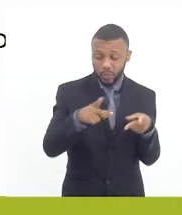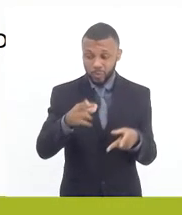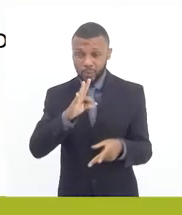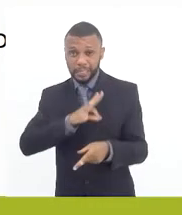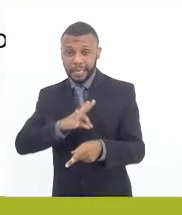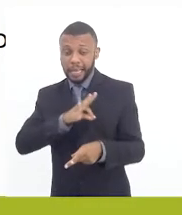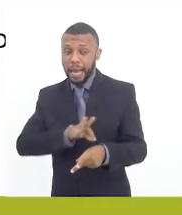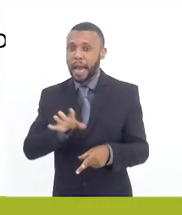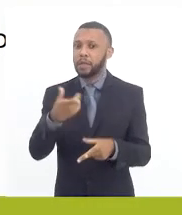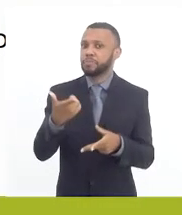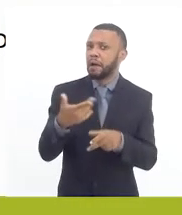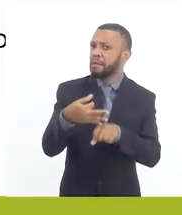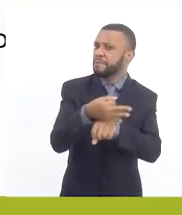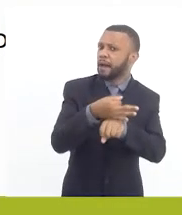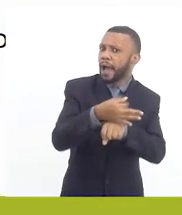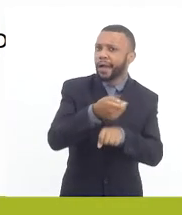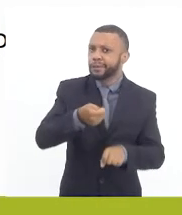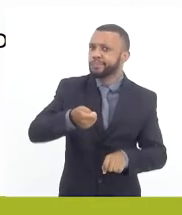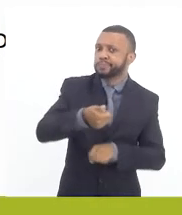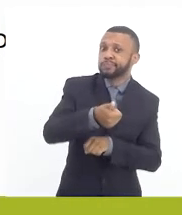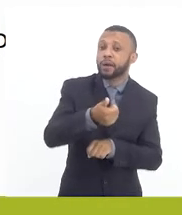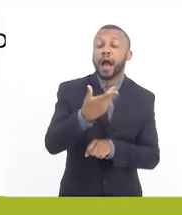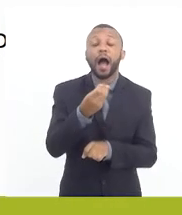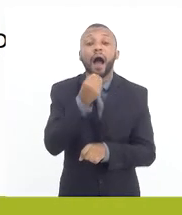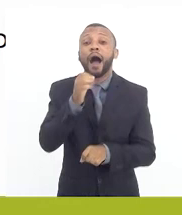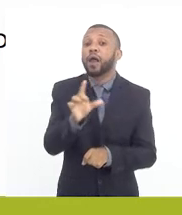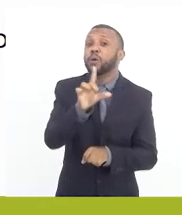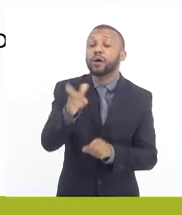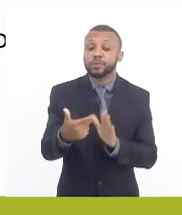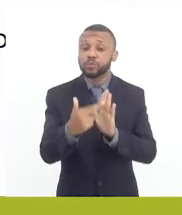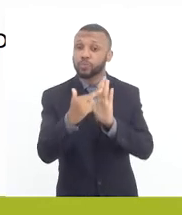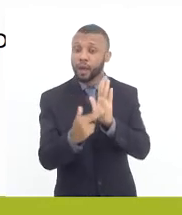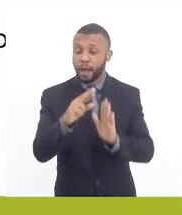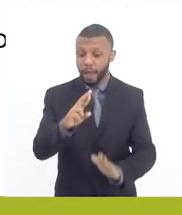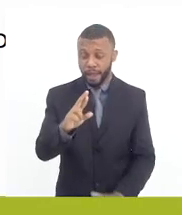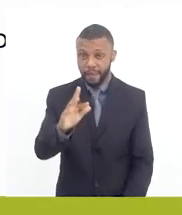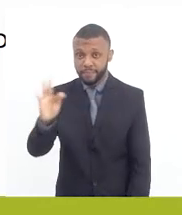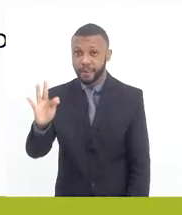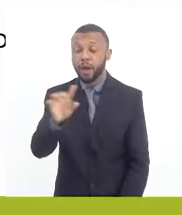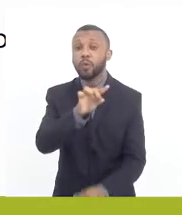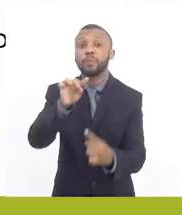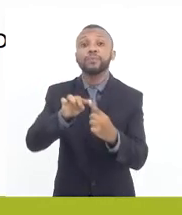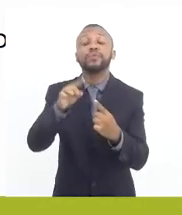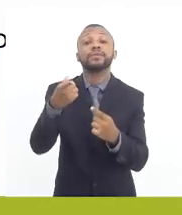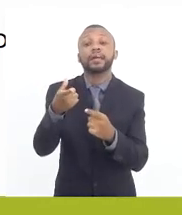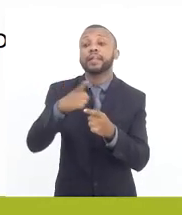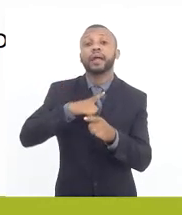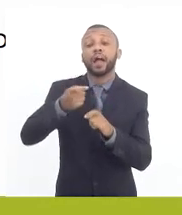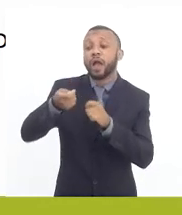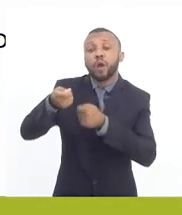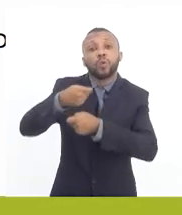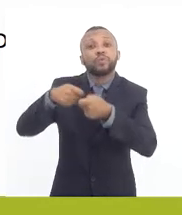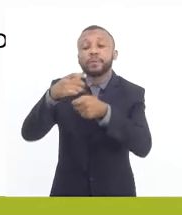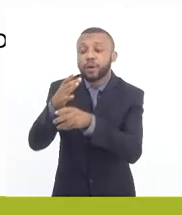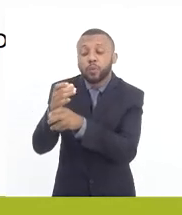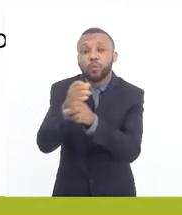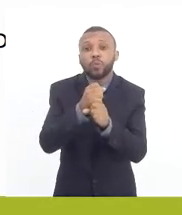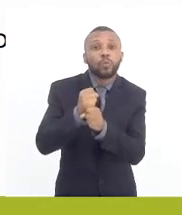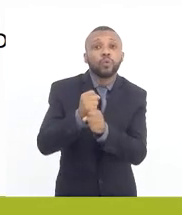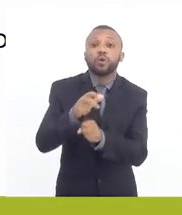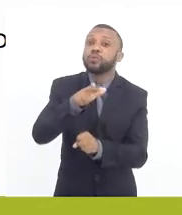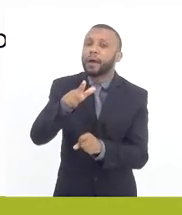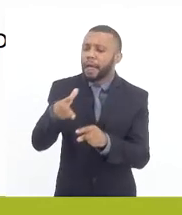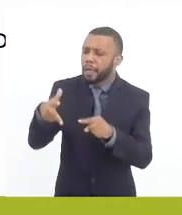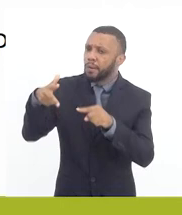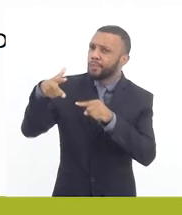do Regime é trazer economia Para os Povos os cofres públicos não impedir que o servidor possa ter um tempo de descanso